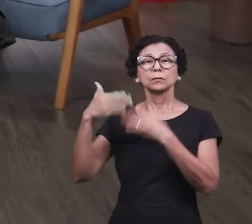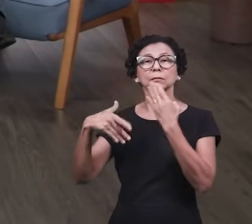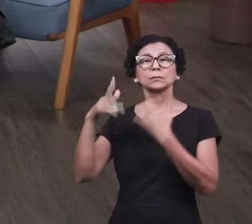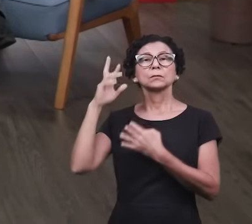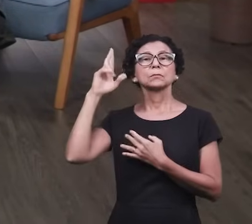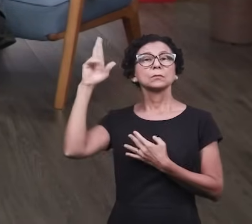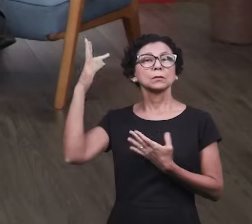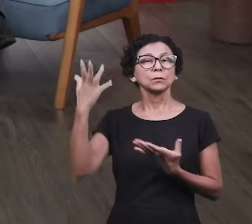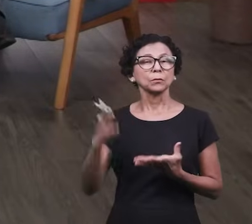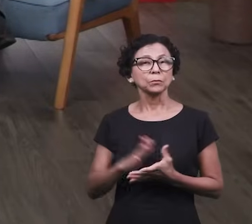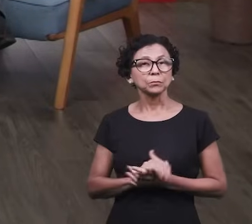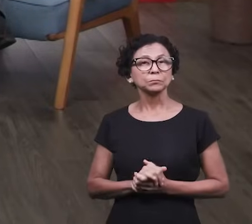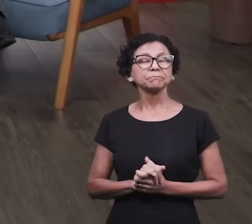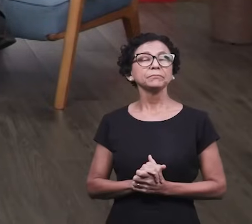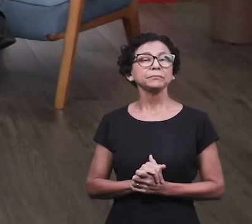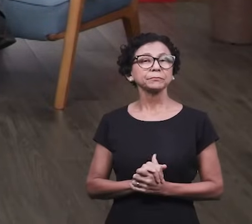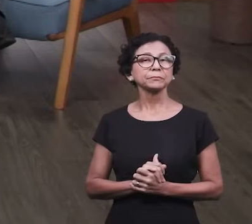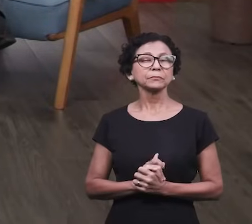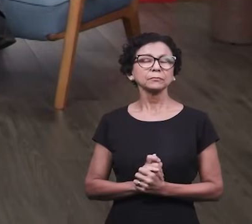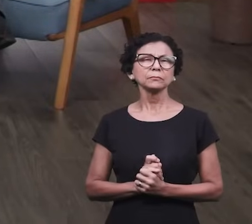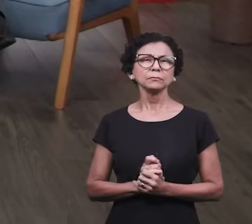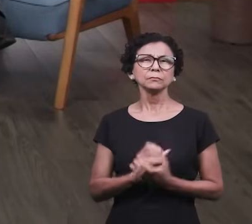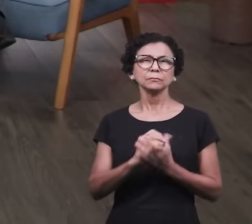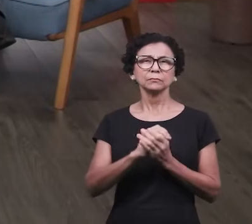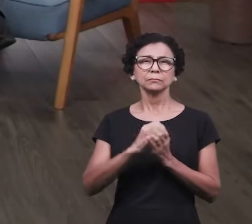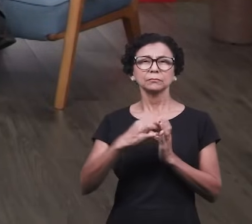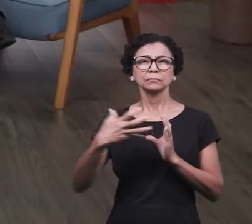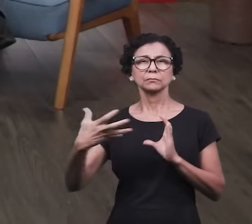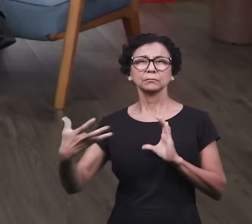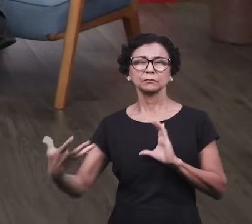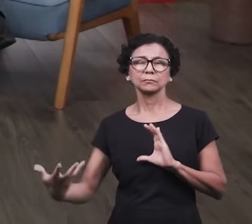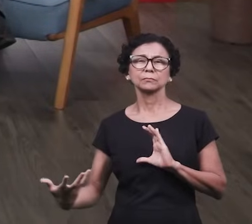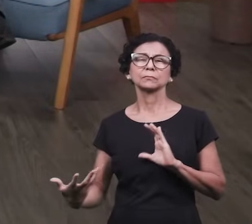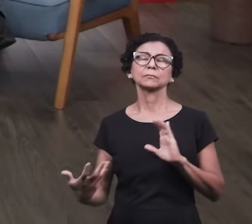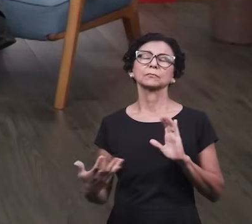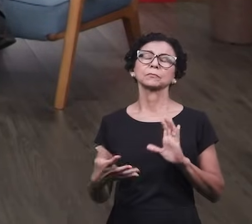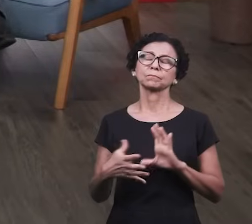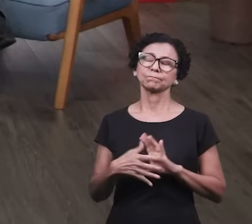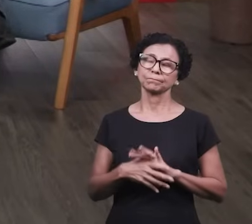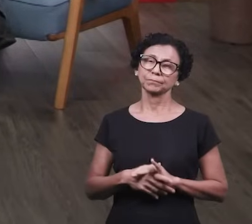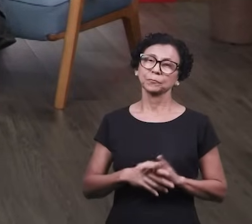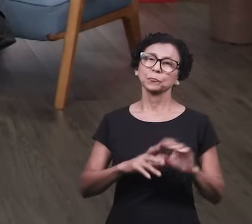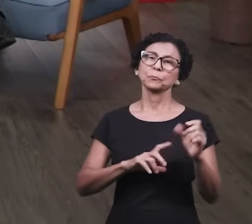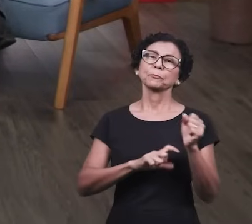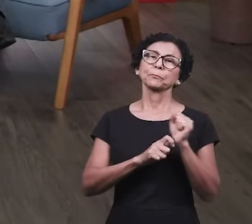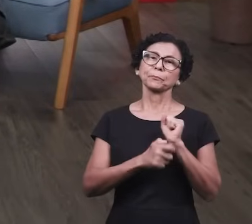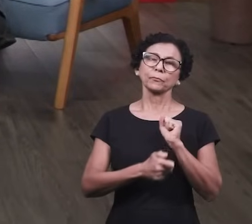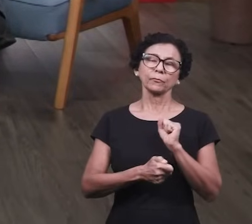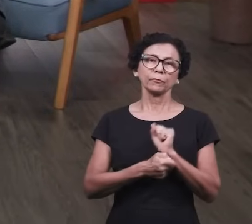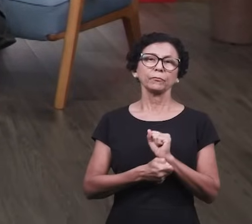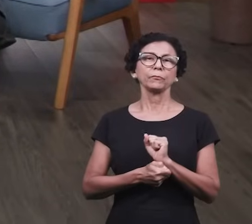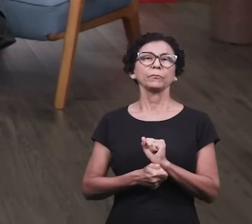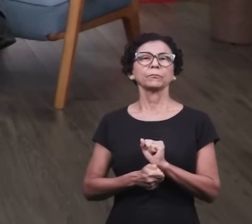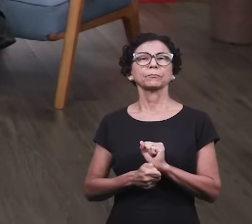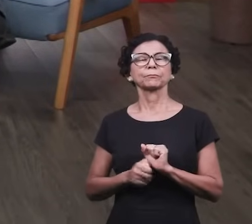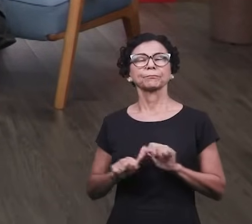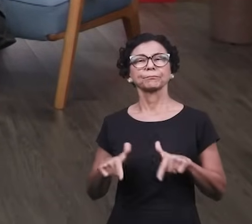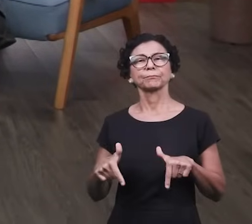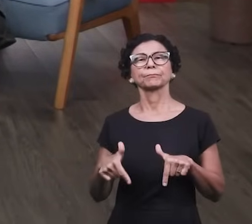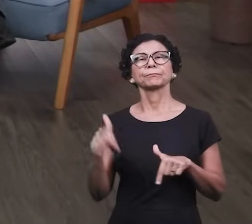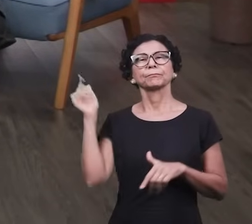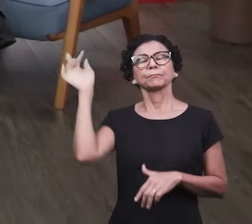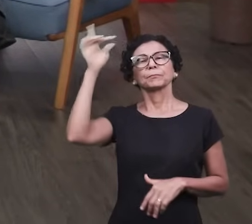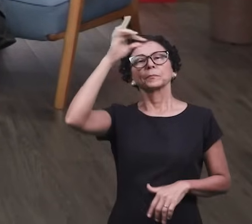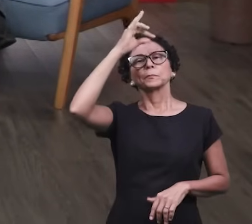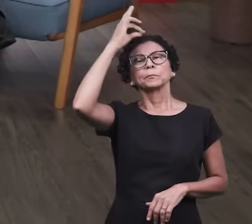presença do Senhor, né? Então, é um mistério, né? Toda essa ação que o Espírito Santo opera na